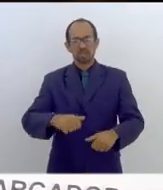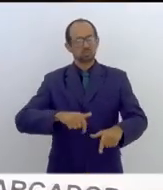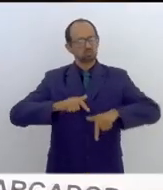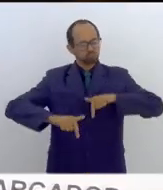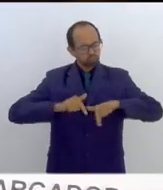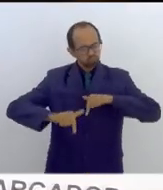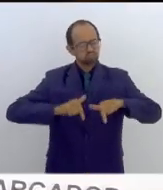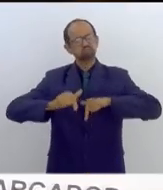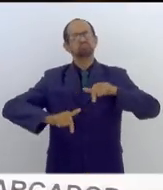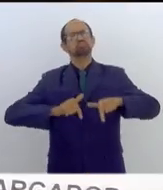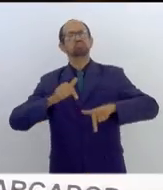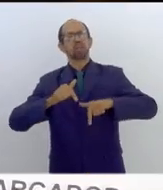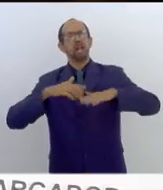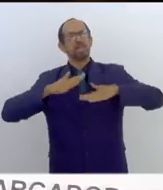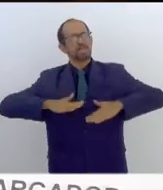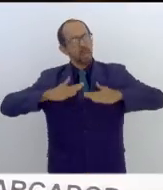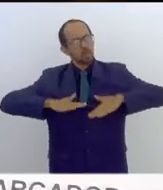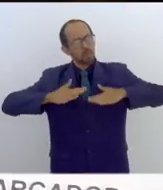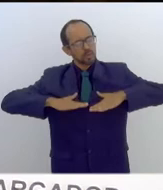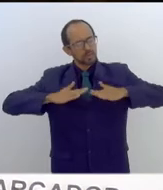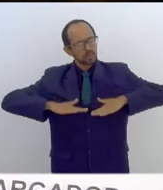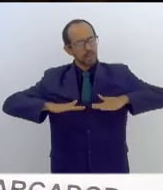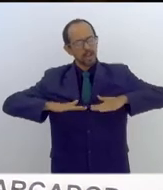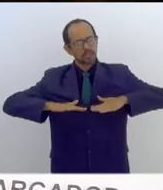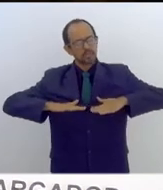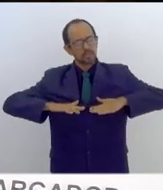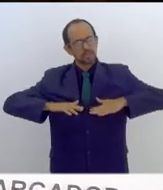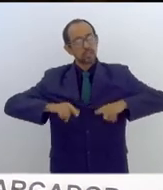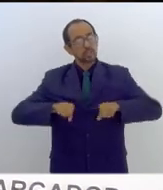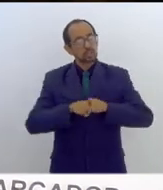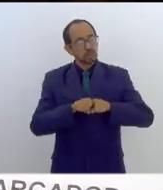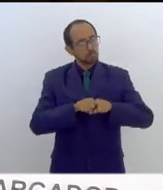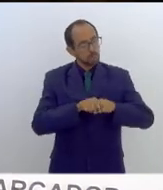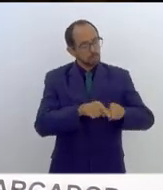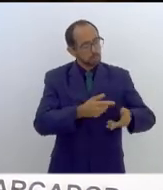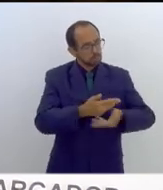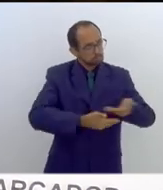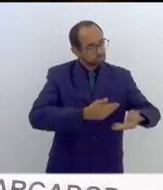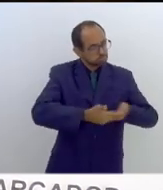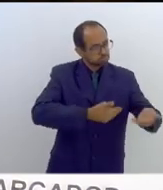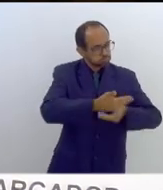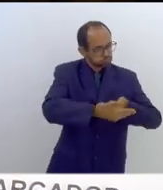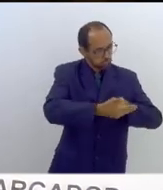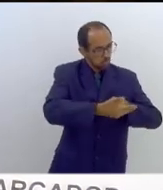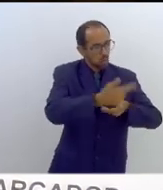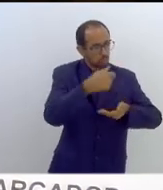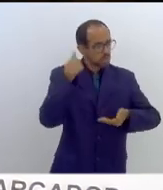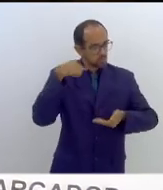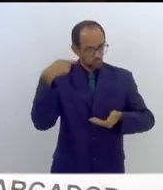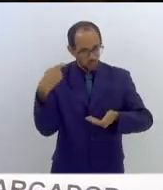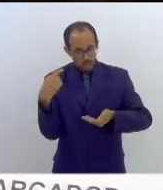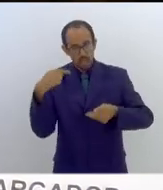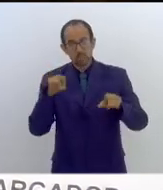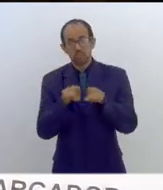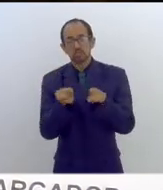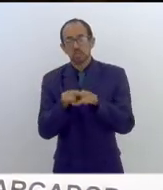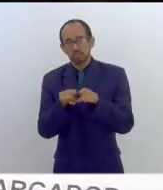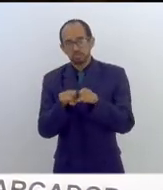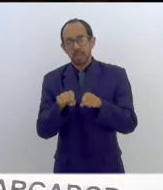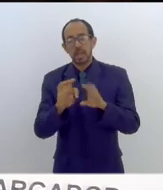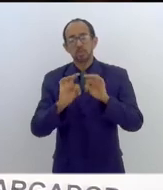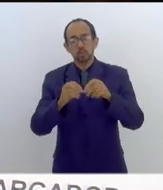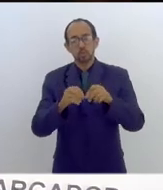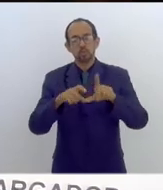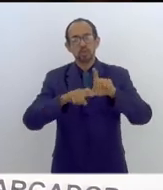pela tua tranquilidade pelo teu fino trato com os advogados e com todos aqueles que dependem da estrutura do Judiciário